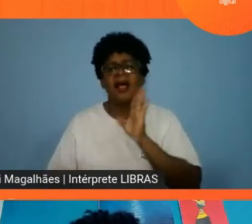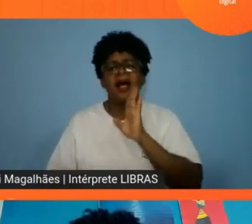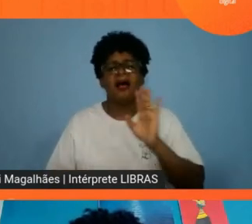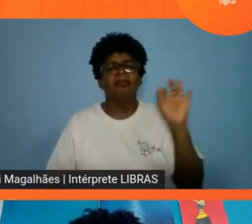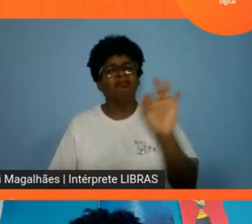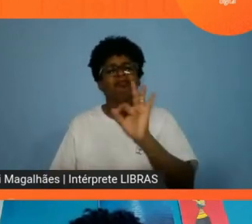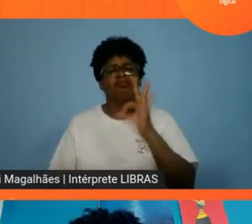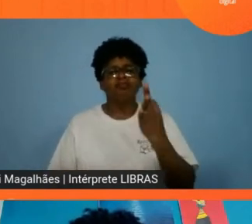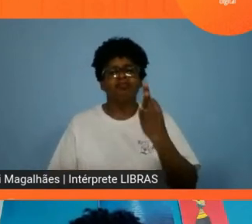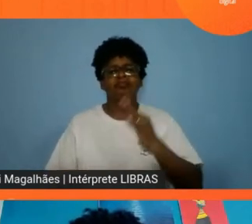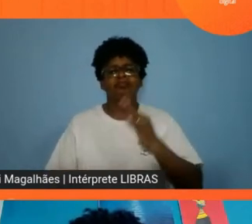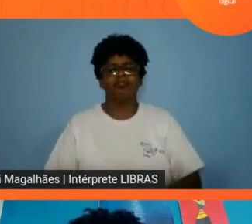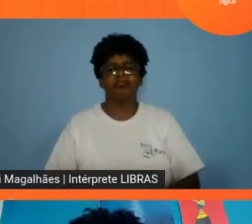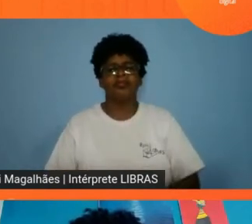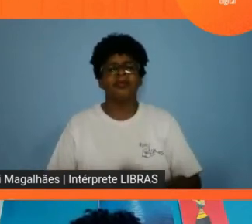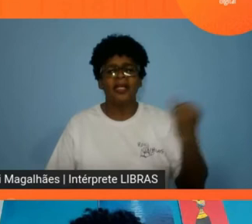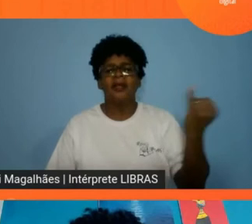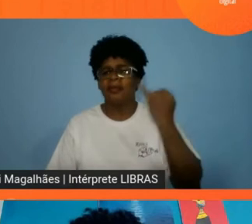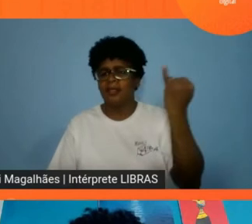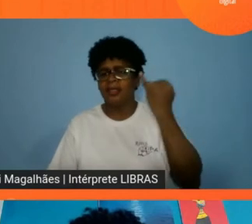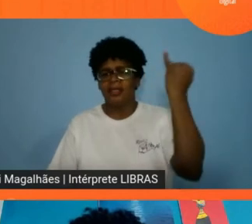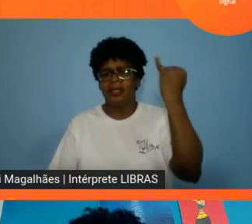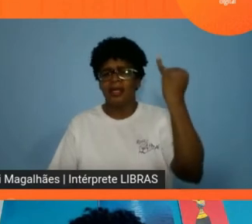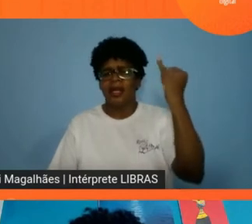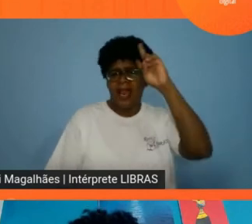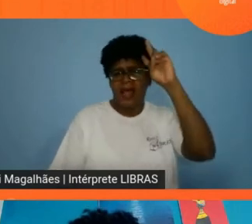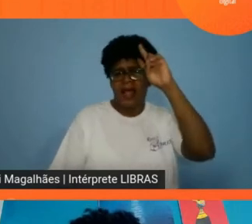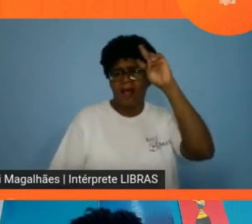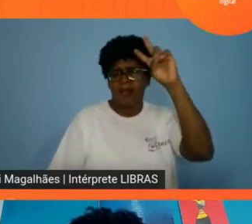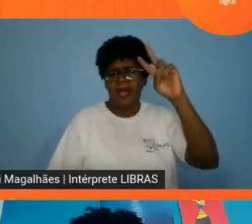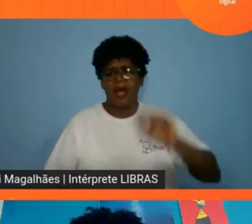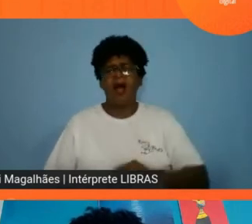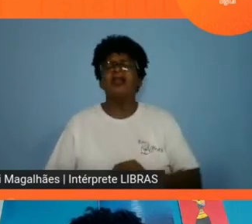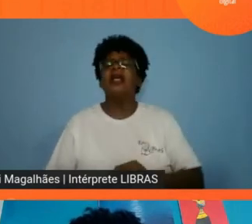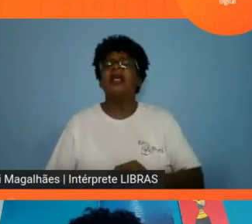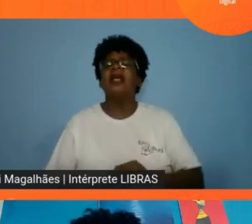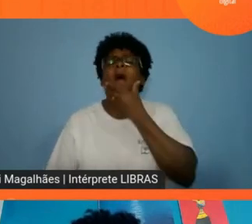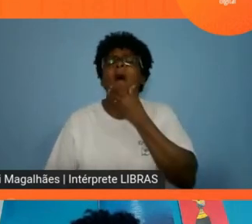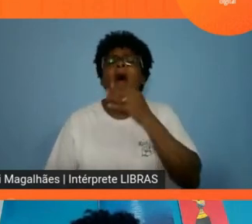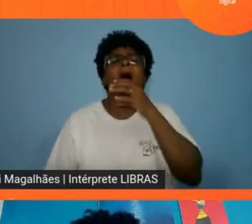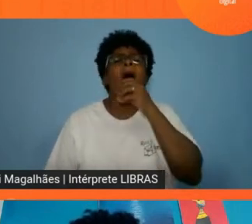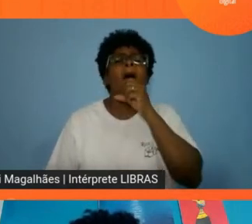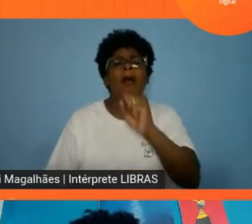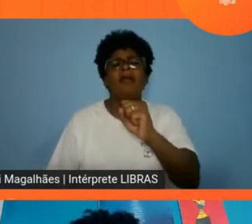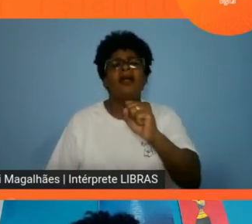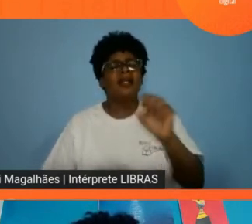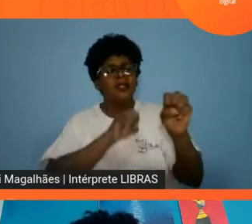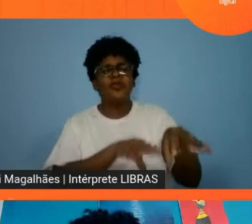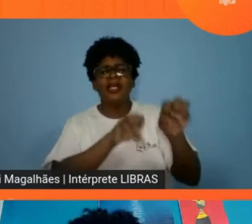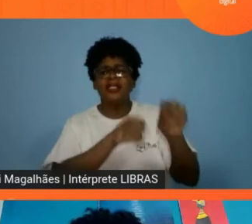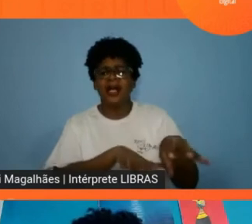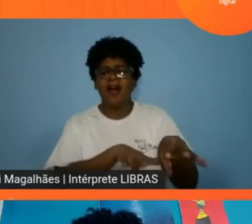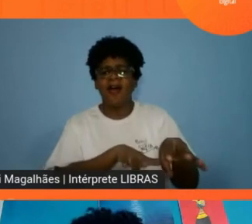tão importante, lembra o que o Paulo Freire disse em relação à educação. A educação